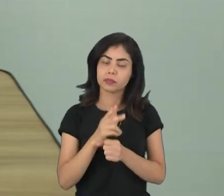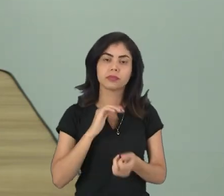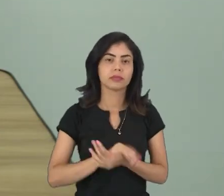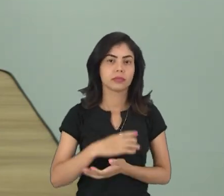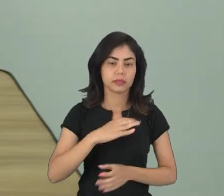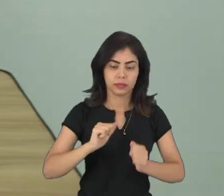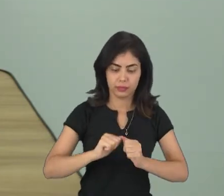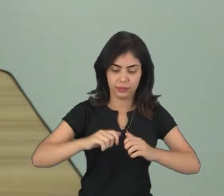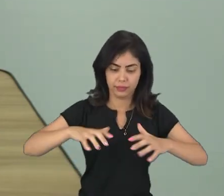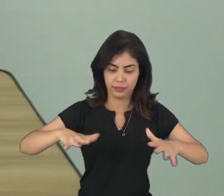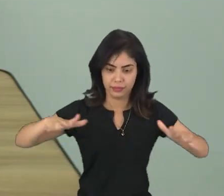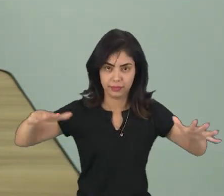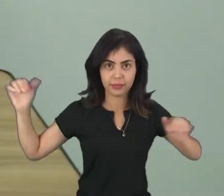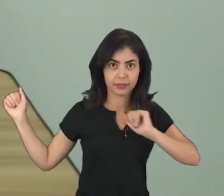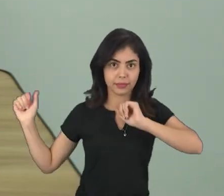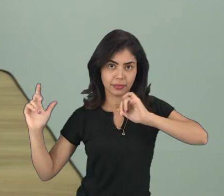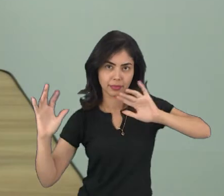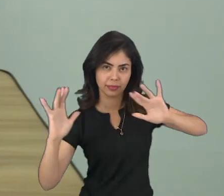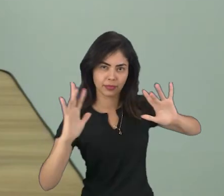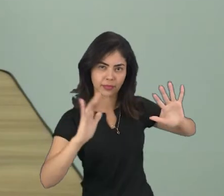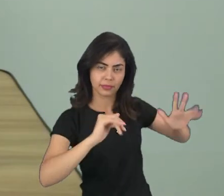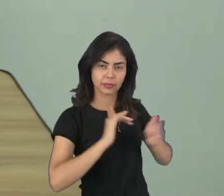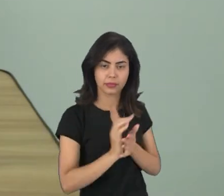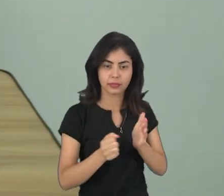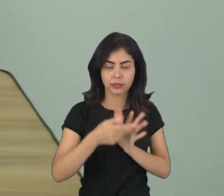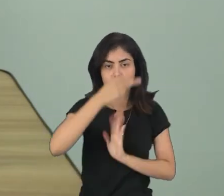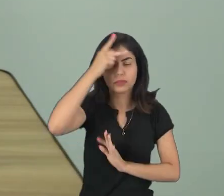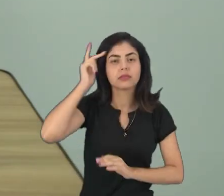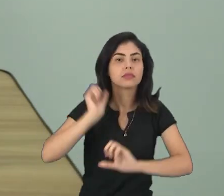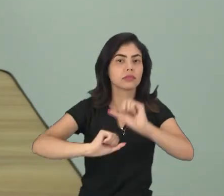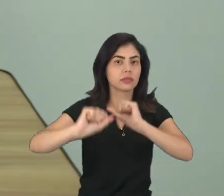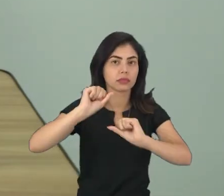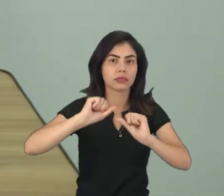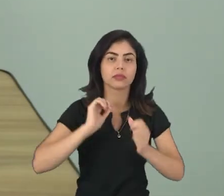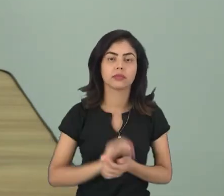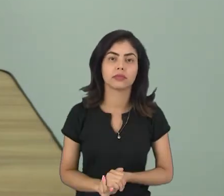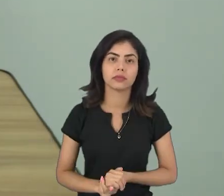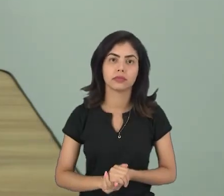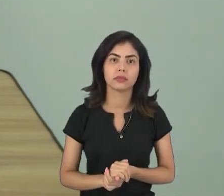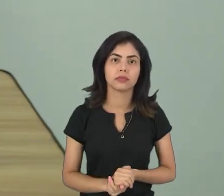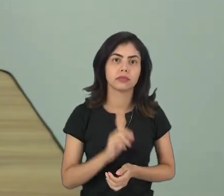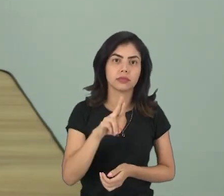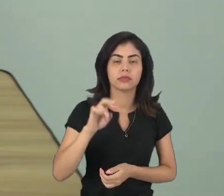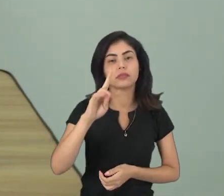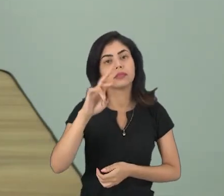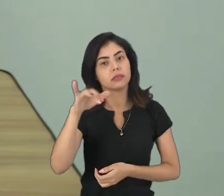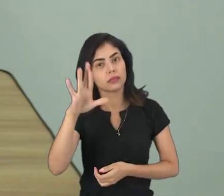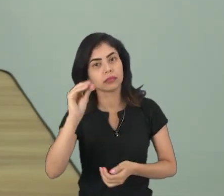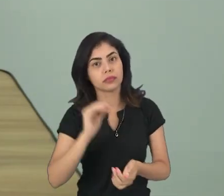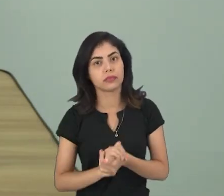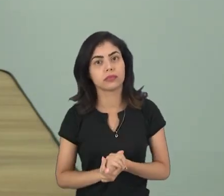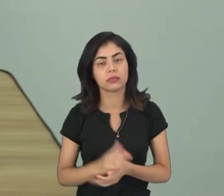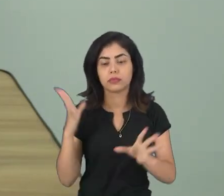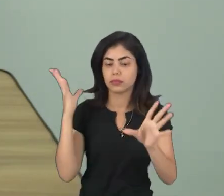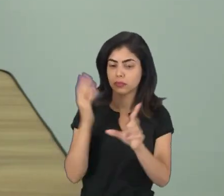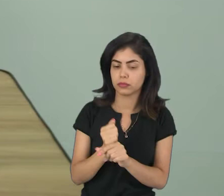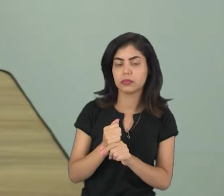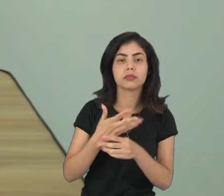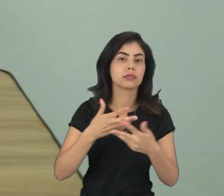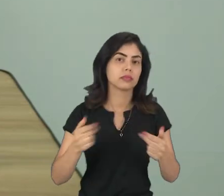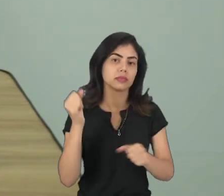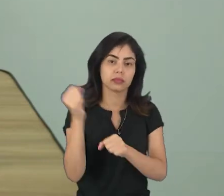foi crescendo e tudo foi se transformando, a urbanização, o acréscimo